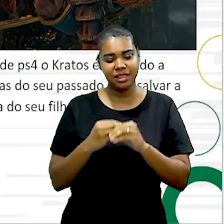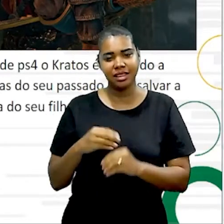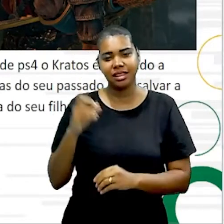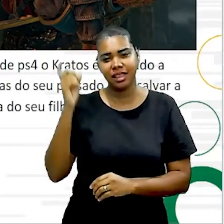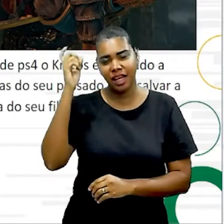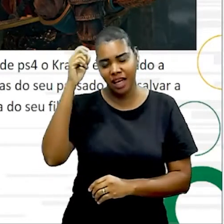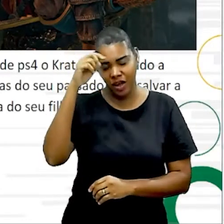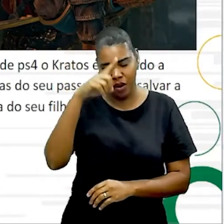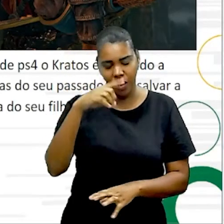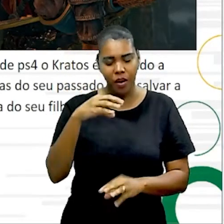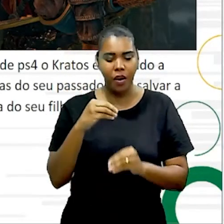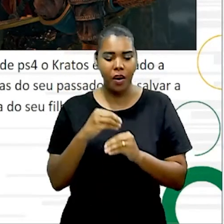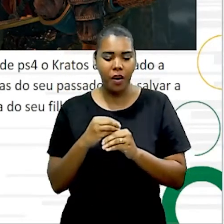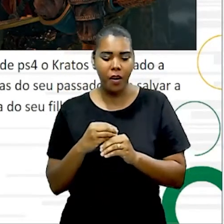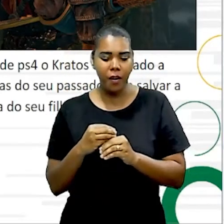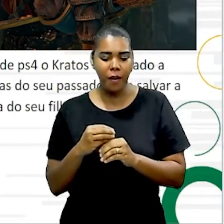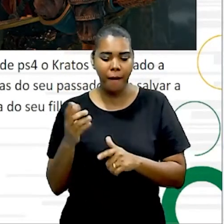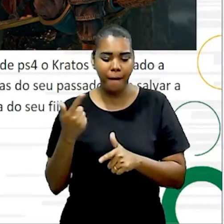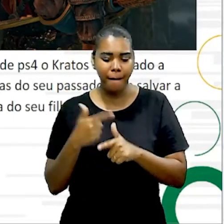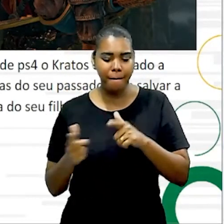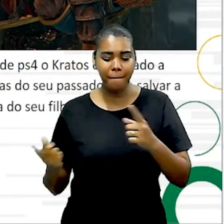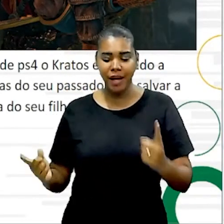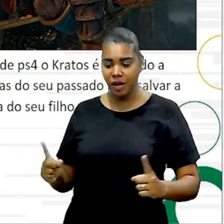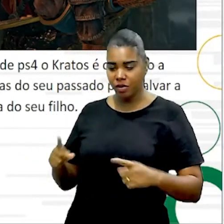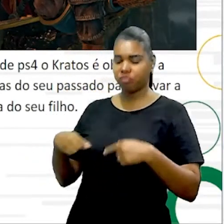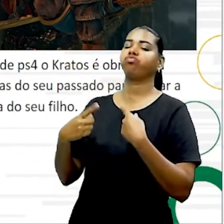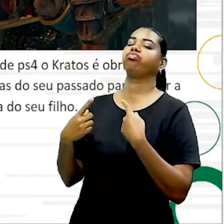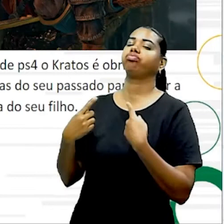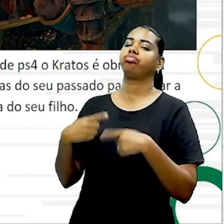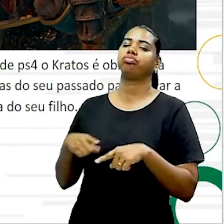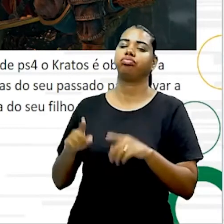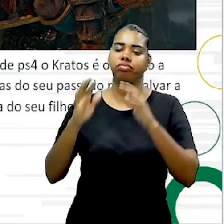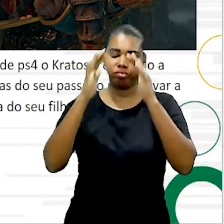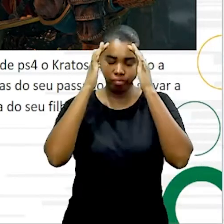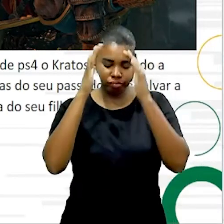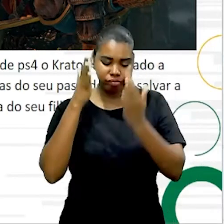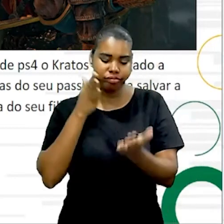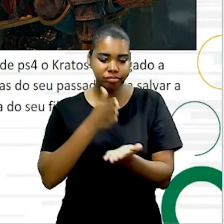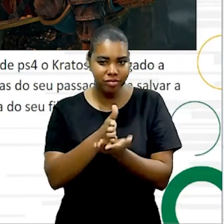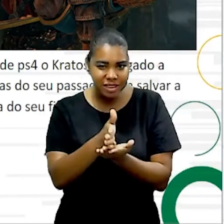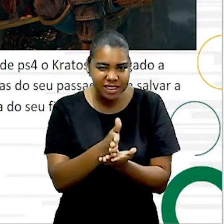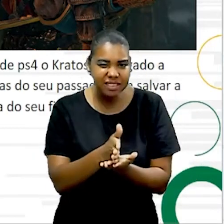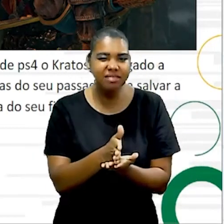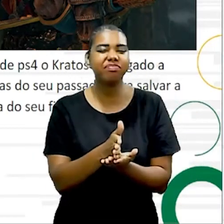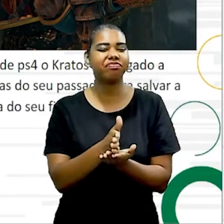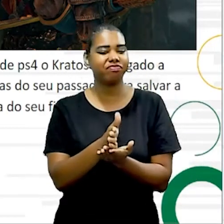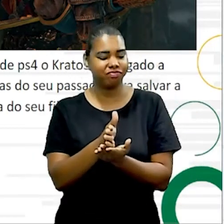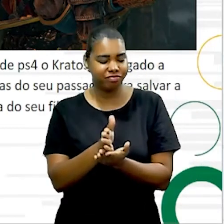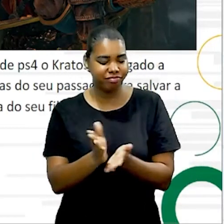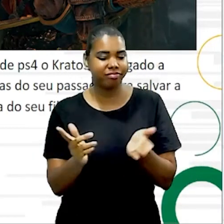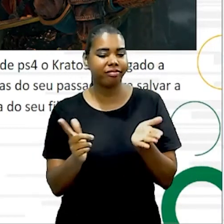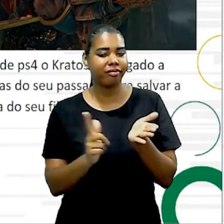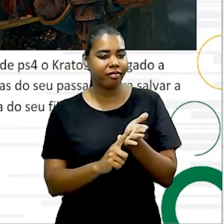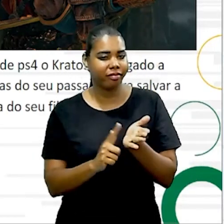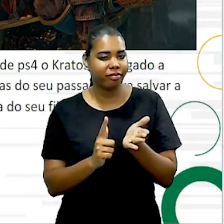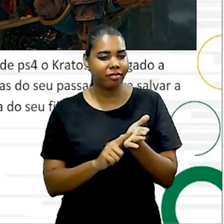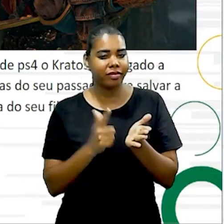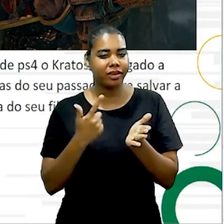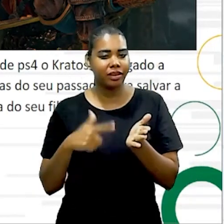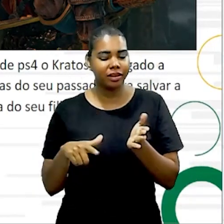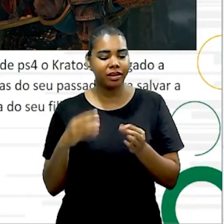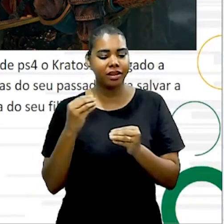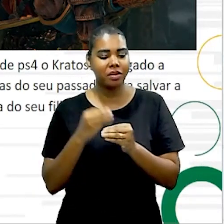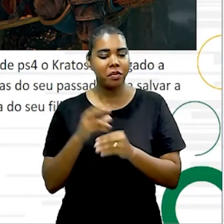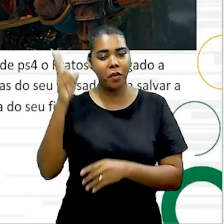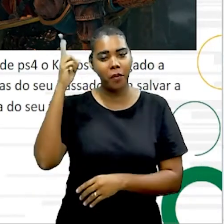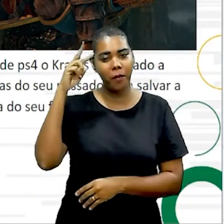grande magnitude. É um desafio que ele precisa cumprir para seguir seu destino. Isso marca um outro momento crucial da